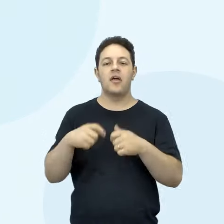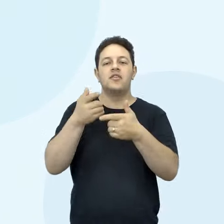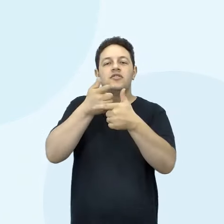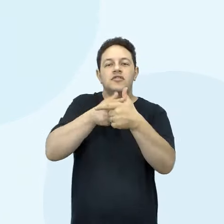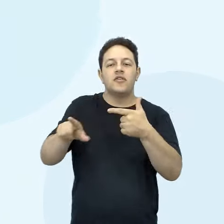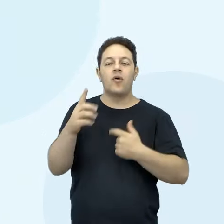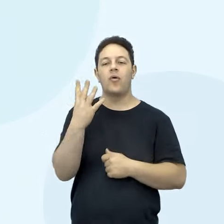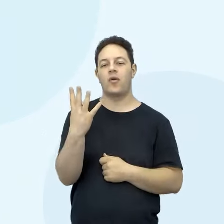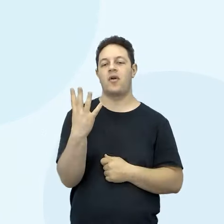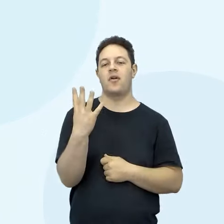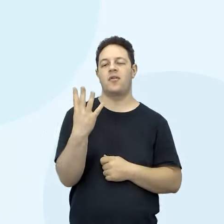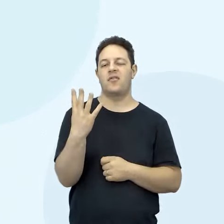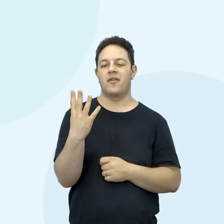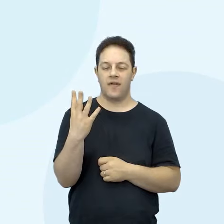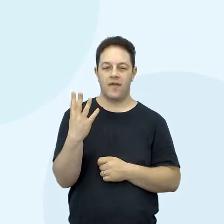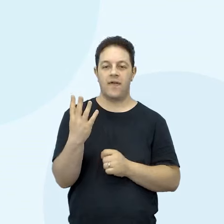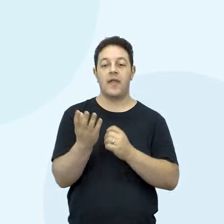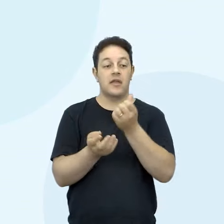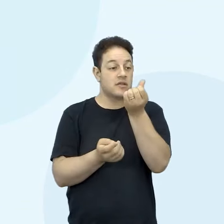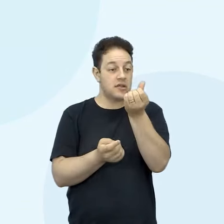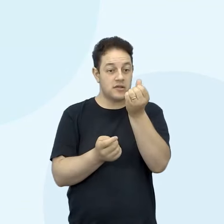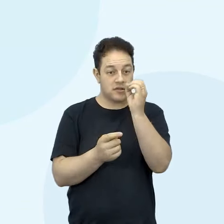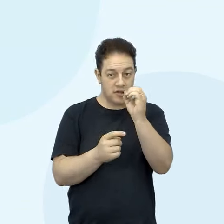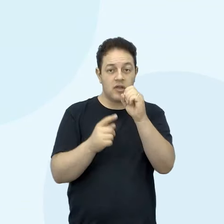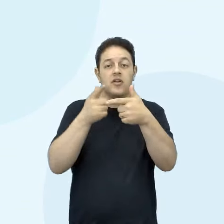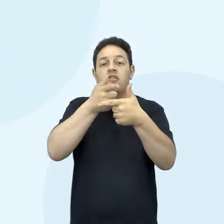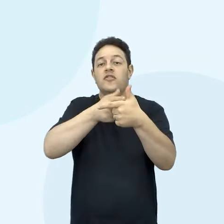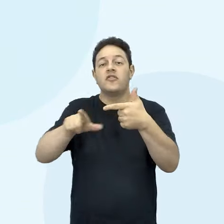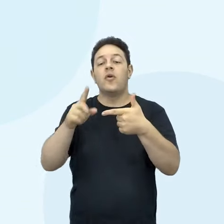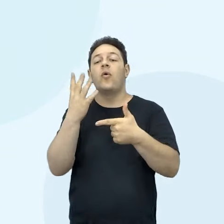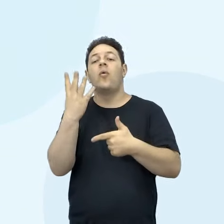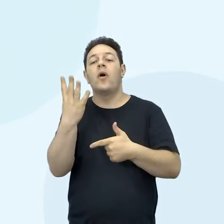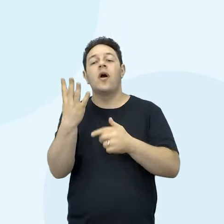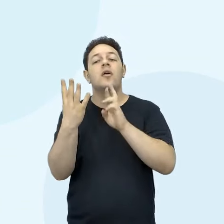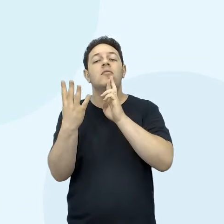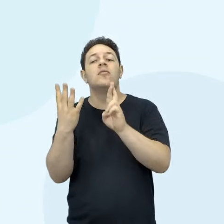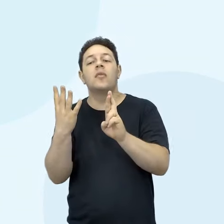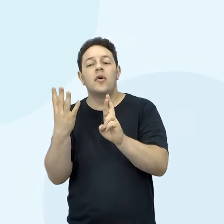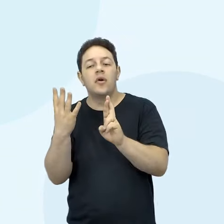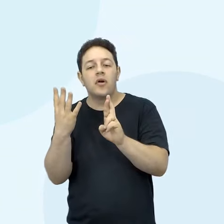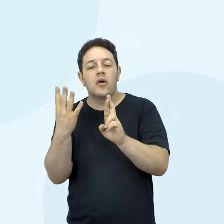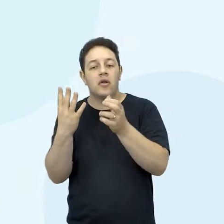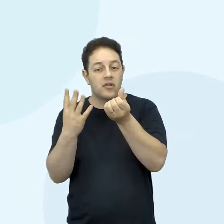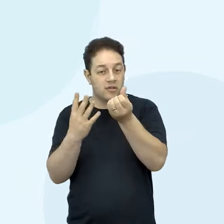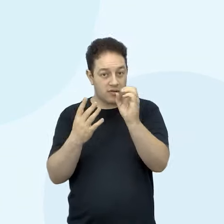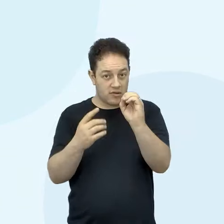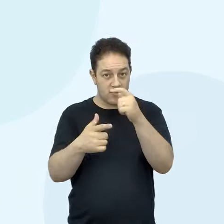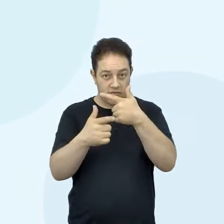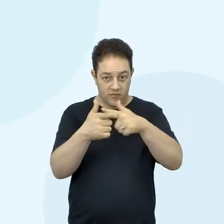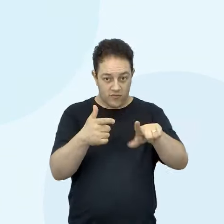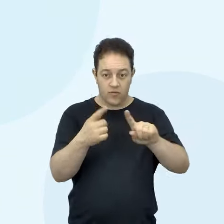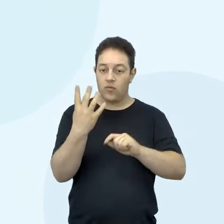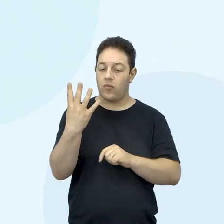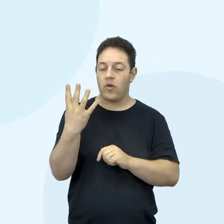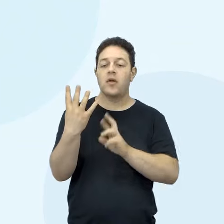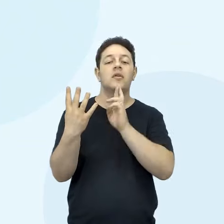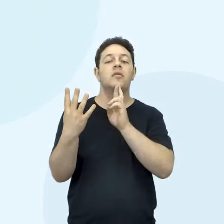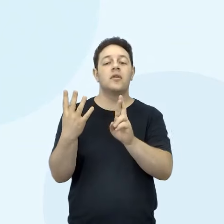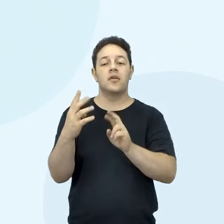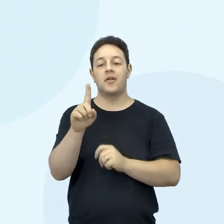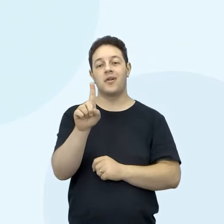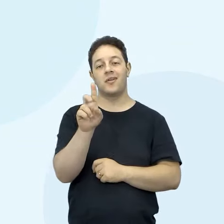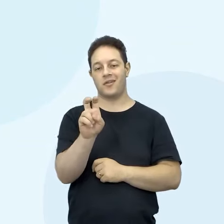ó. Forçando aí. 60 dividido por 4, quanto que vai dar mesmo? 60 dividido por 4 vai